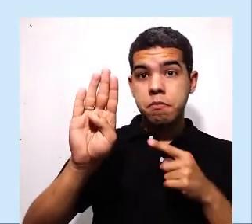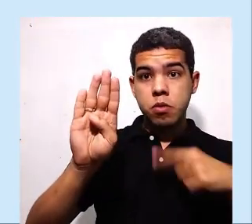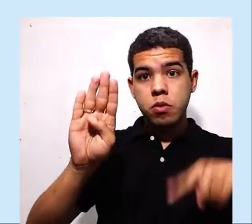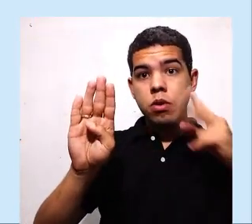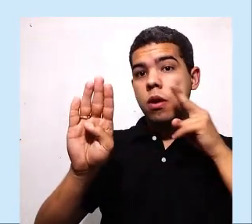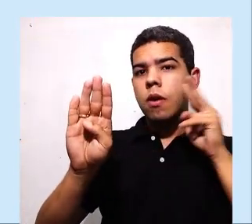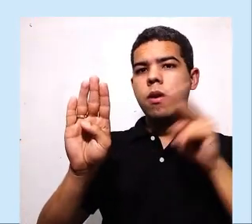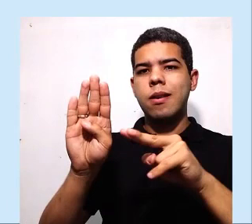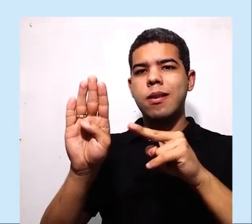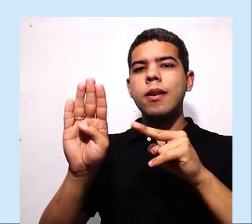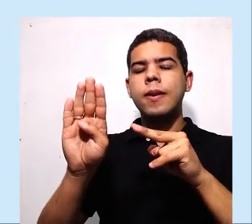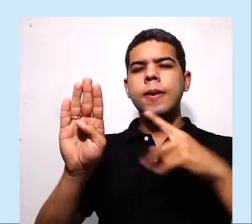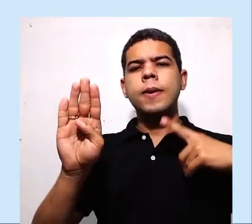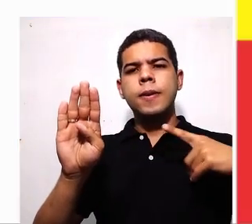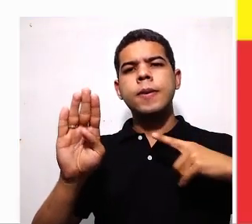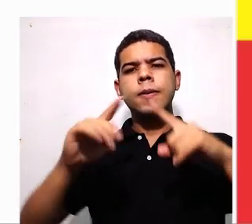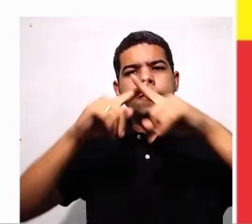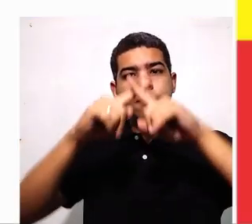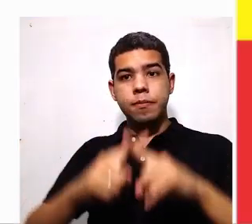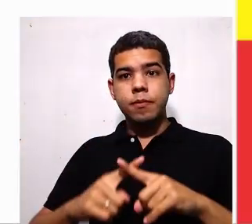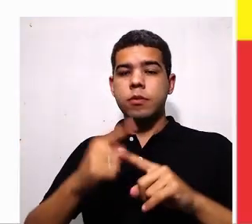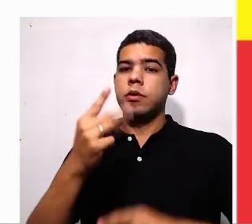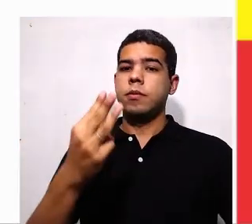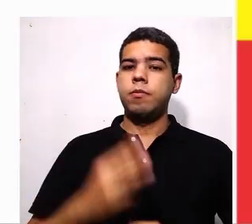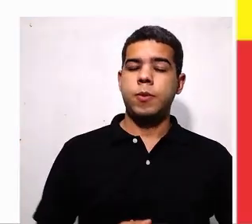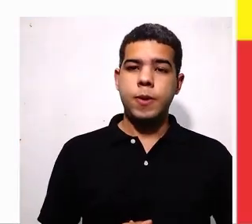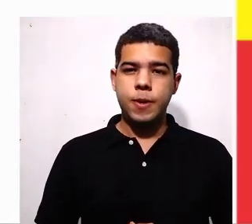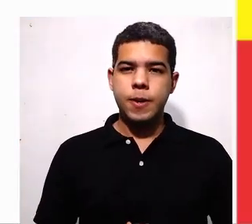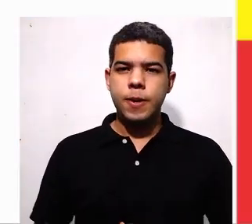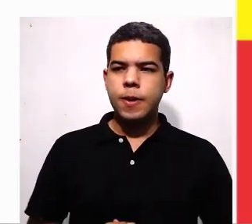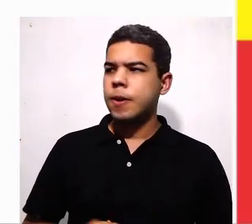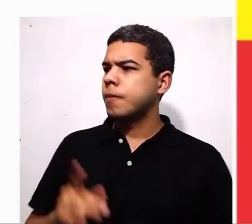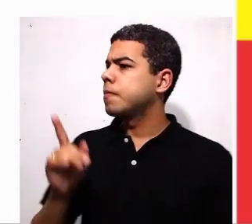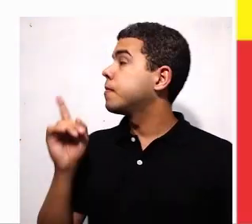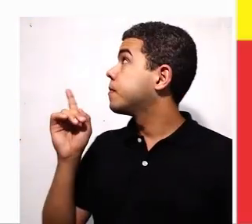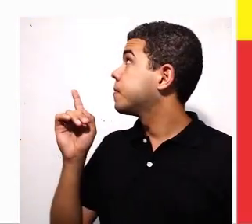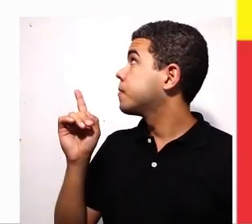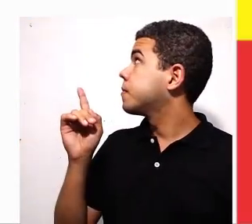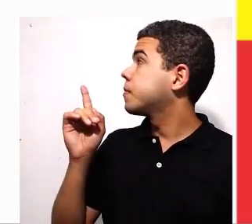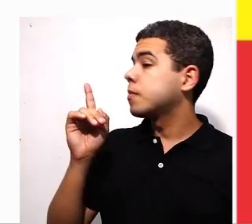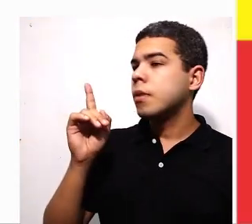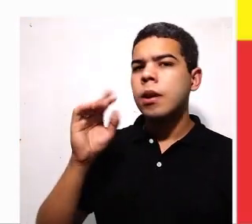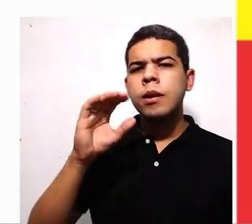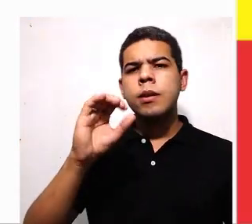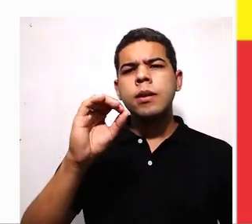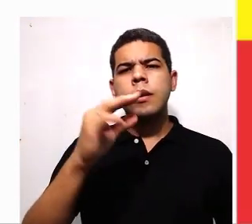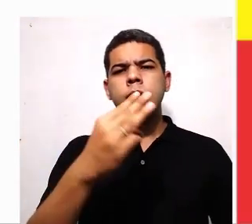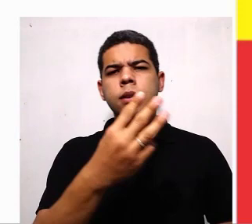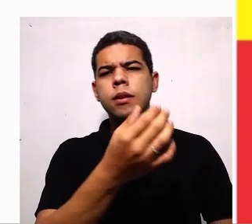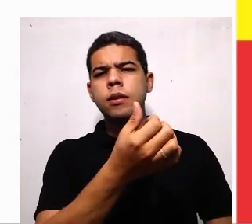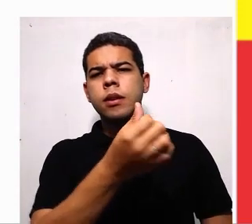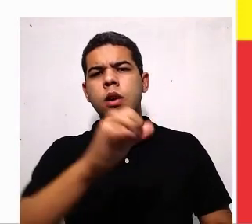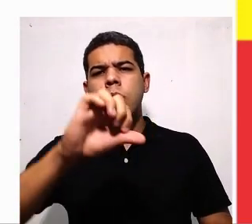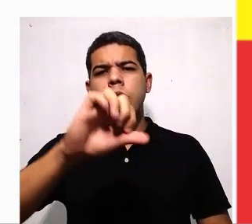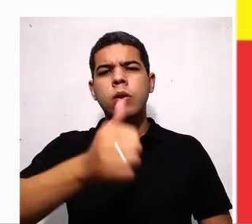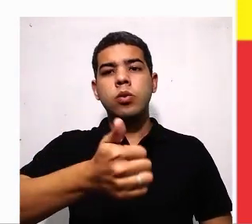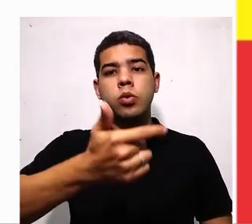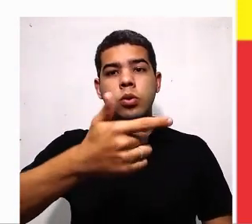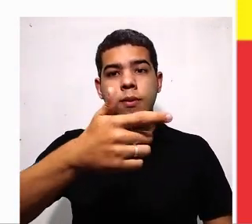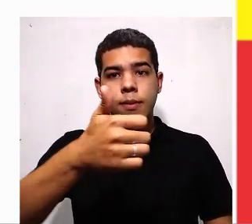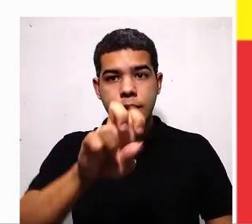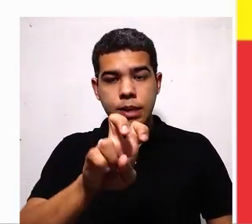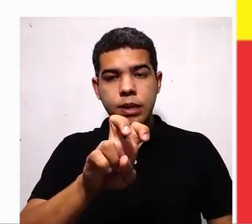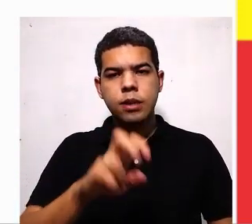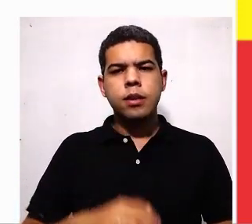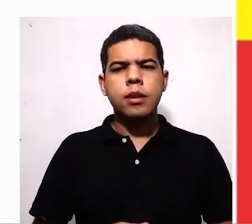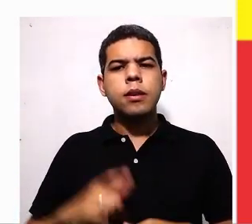viu, dos múltiplos de 3. 0, 3, 6, 9, 12 e 15. Beleza? Vamos